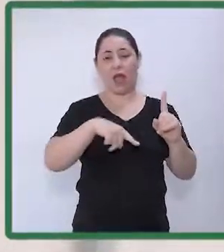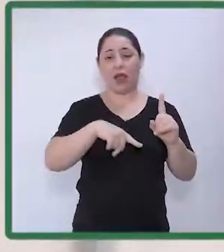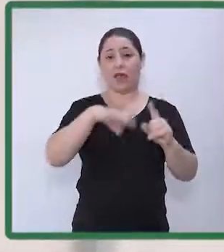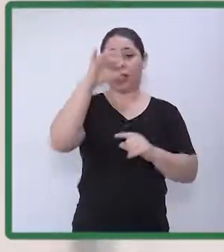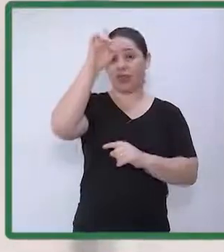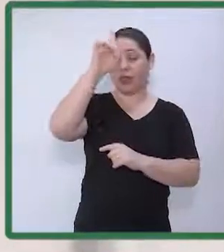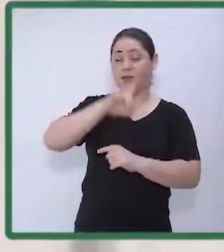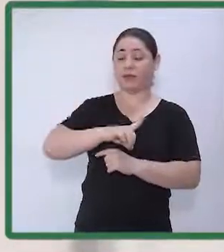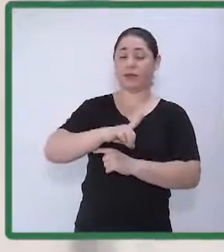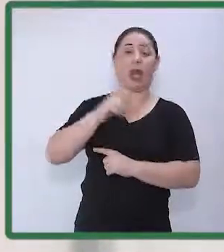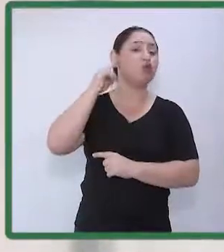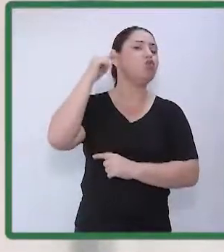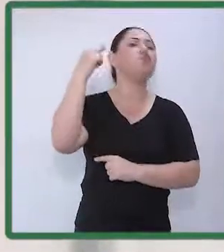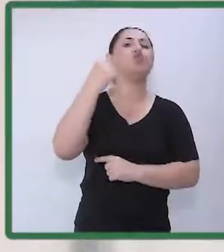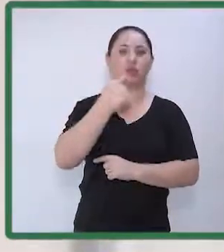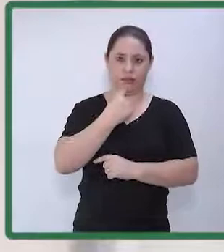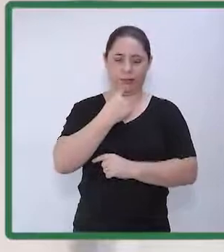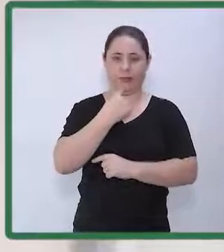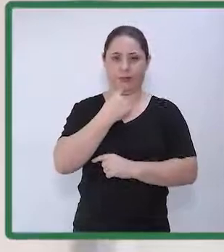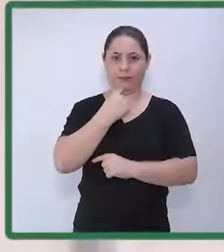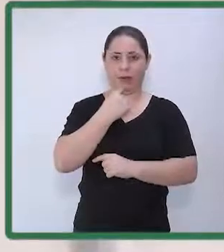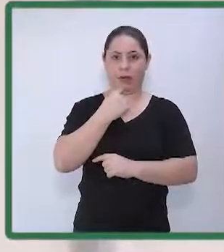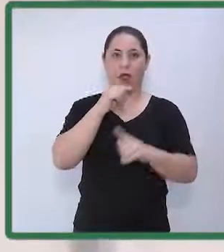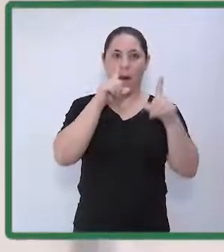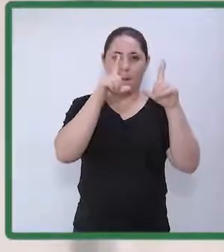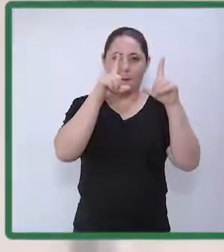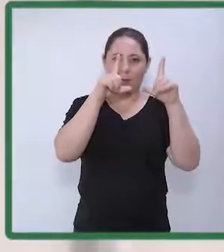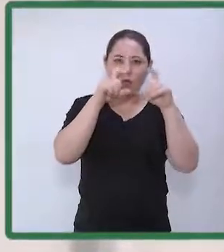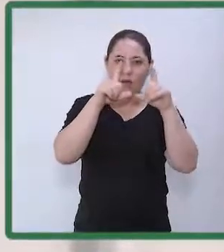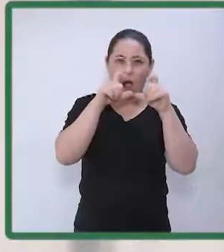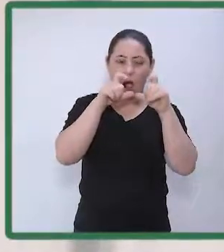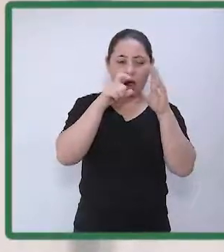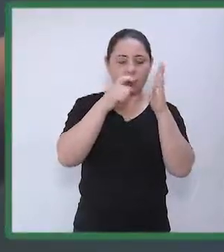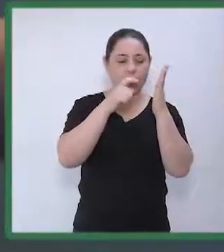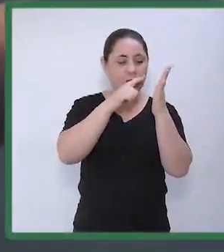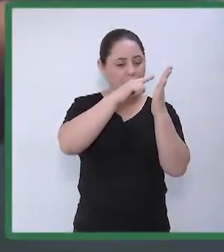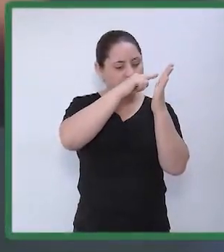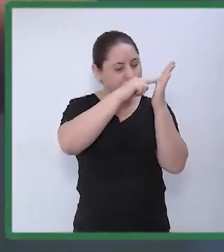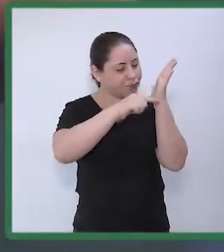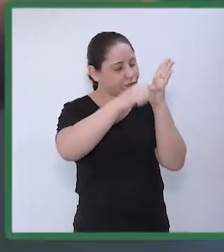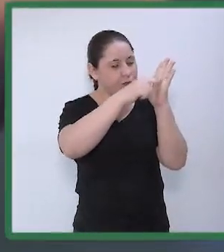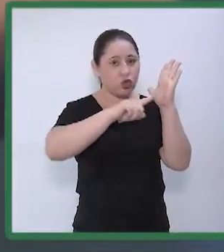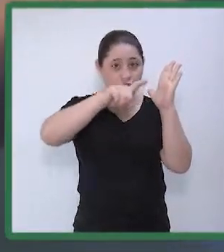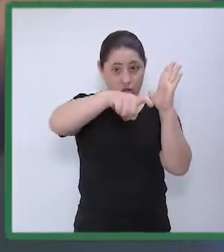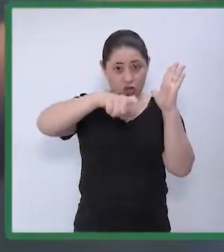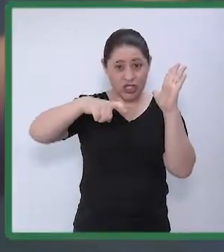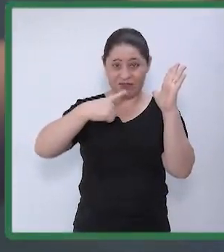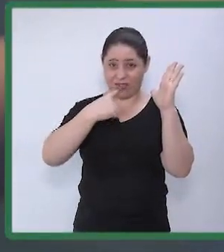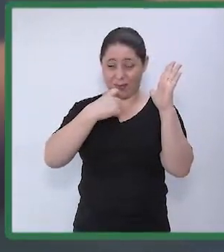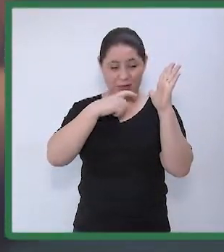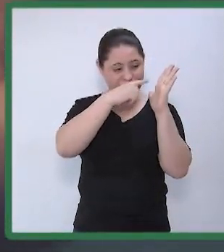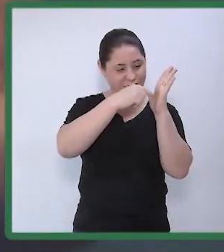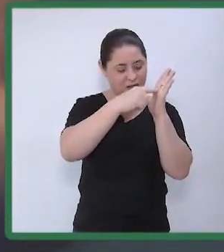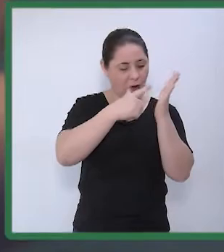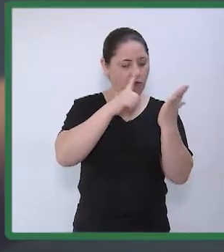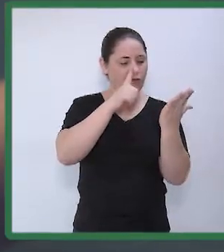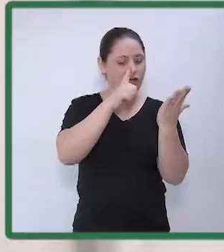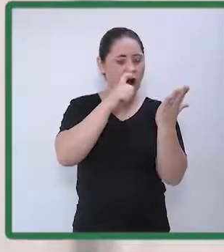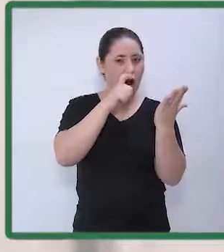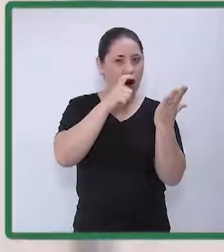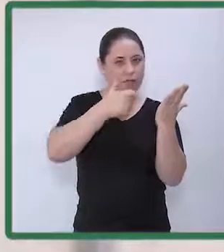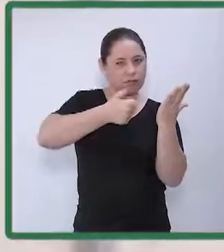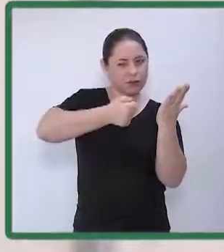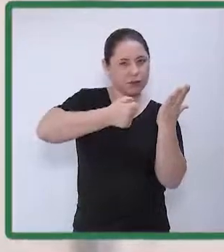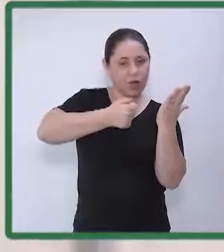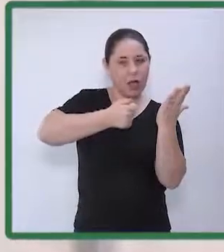era deficiente auditiva e ela tirou uma foto, fez um sinal vermelho na mão, tirou uma foto pelo celular